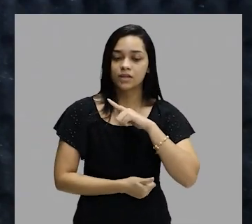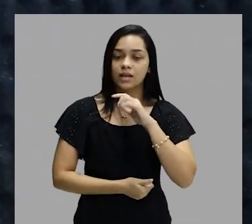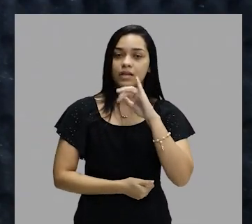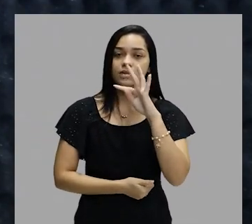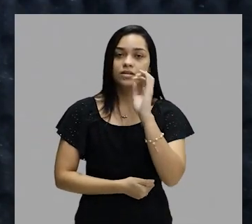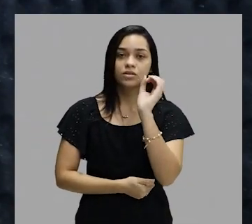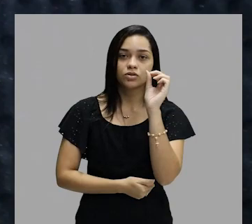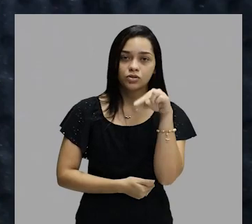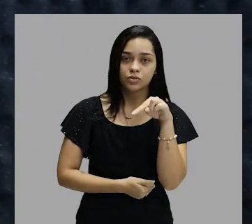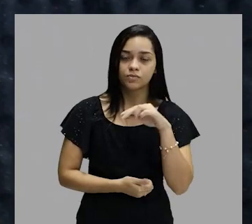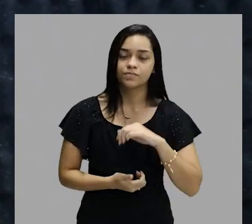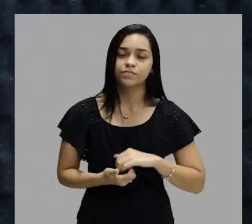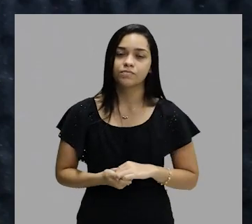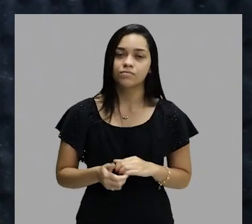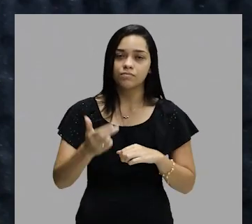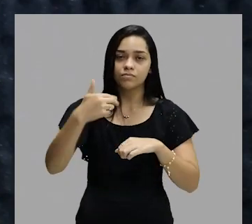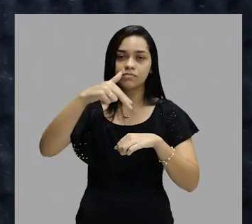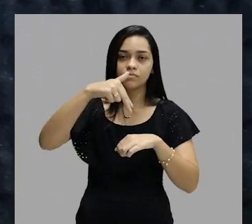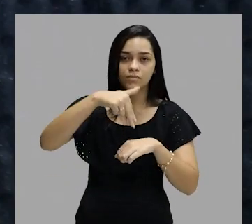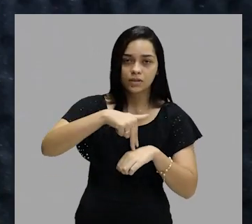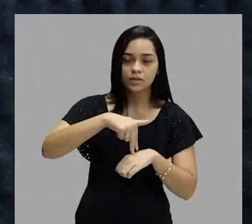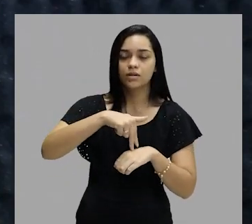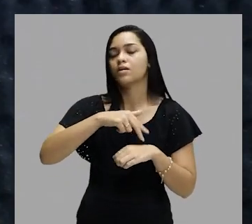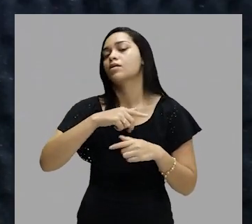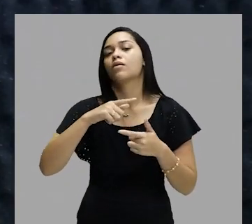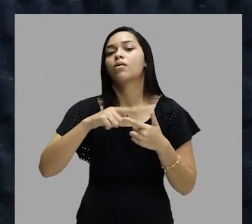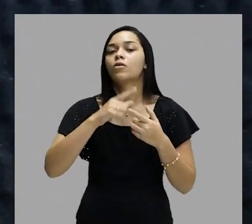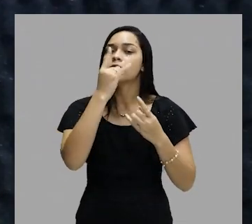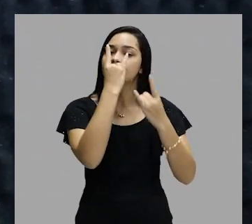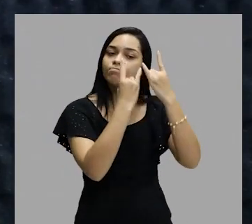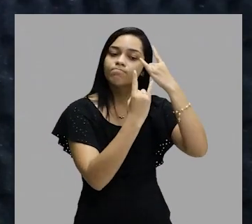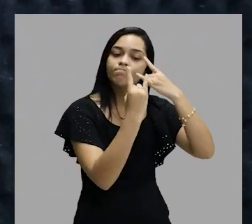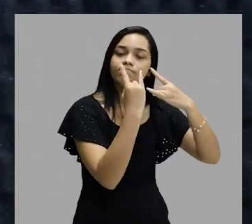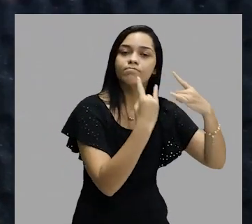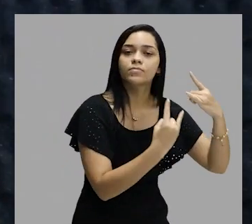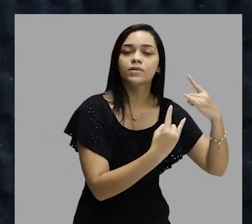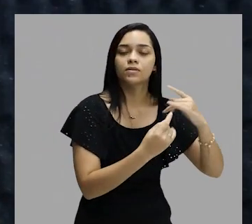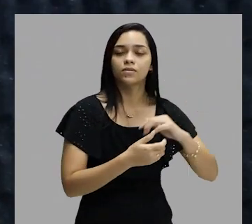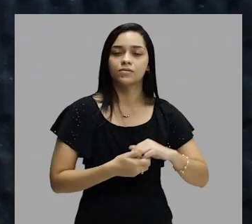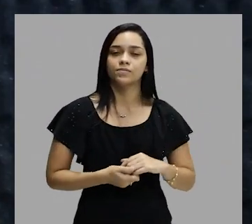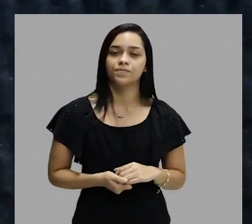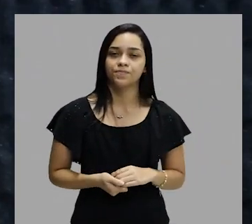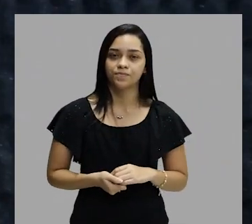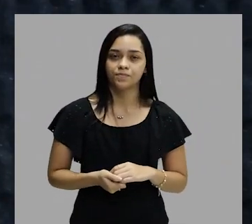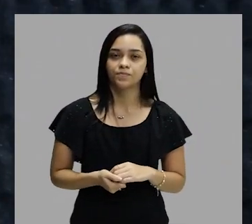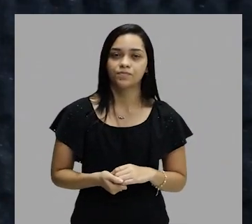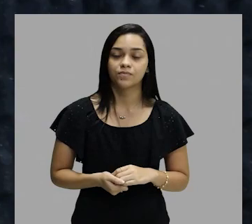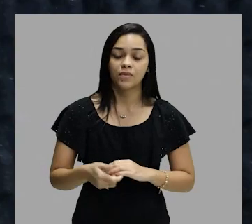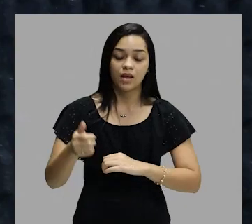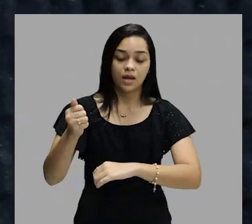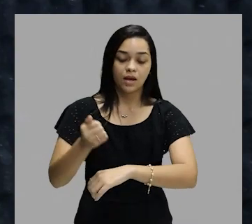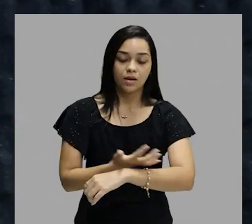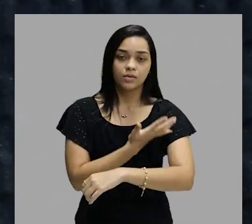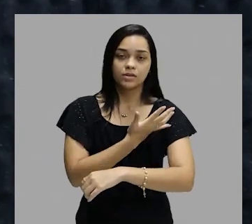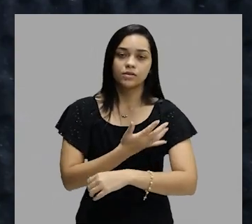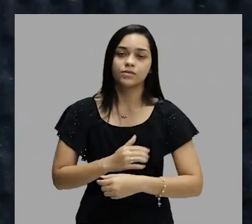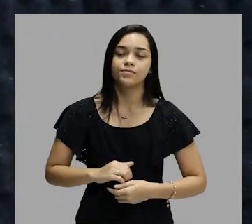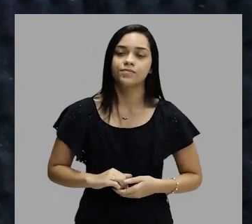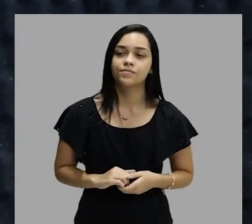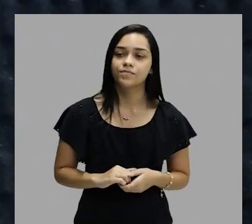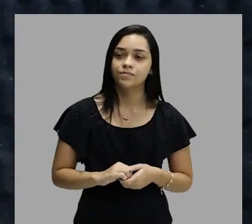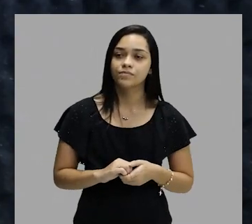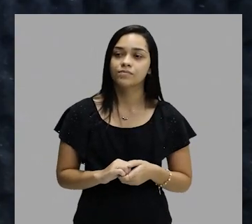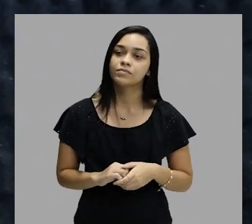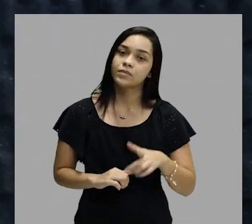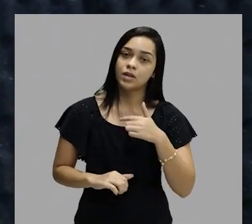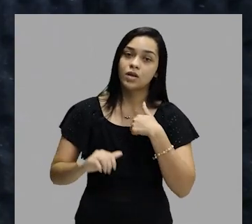Tá? Então, nação, nation, ambição, ambition, emoção, emotion. Tá?